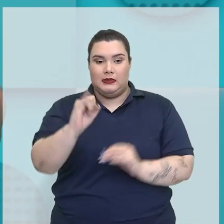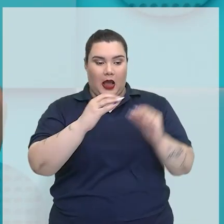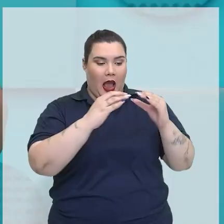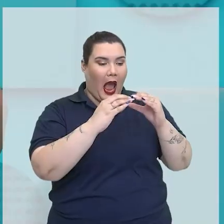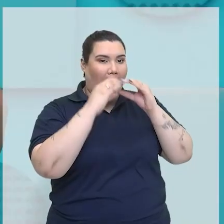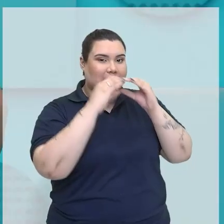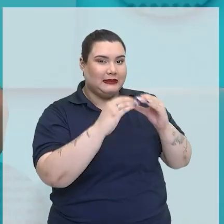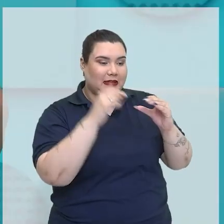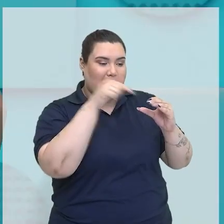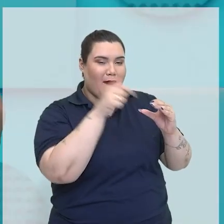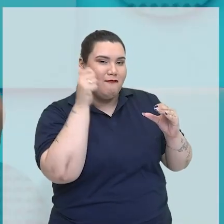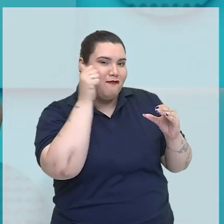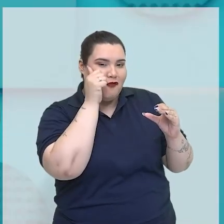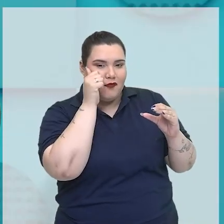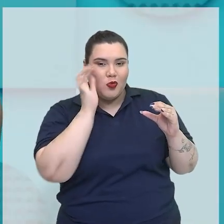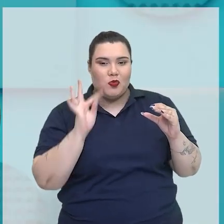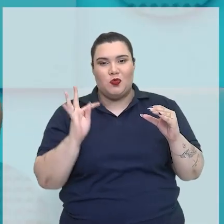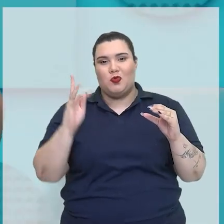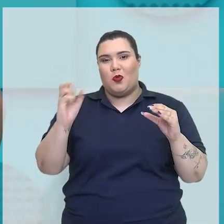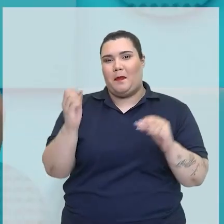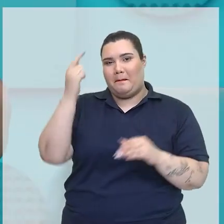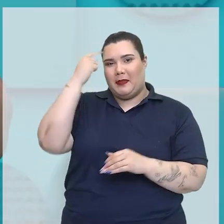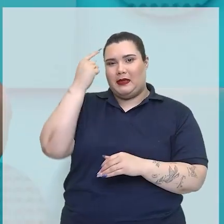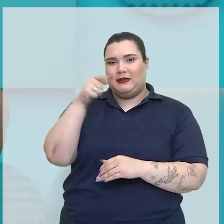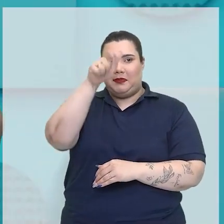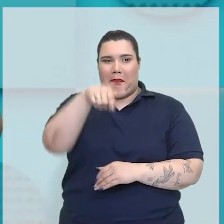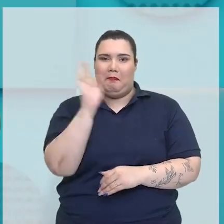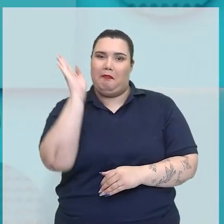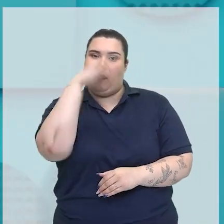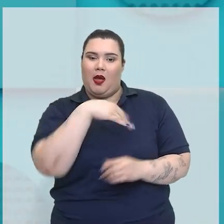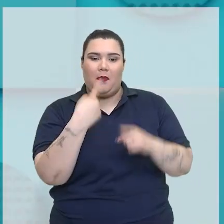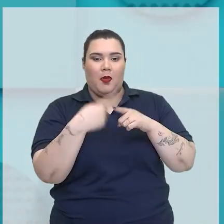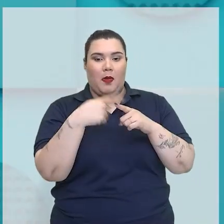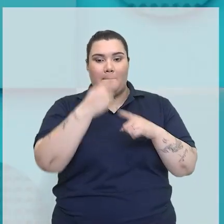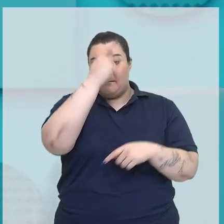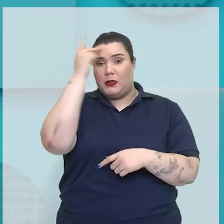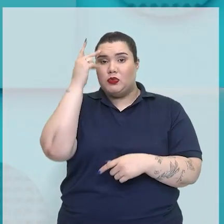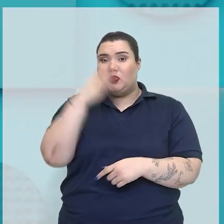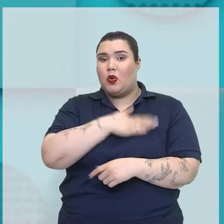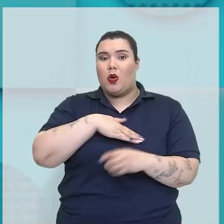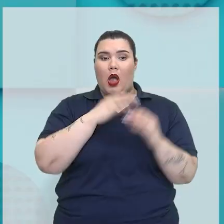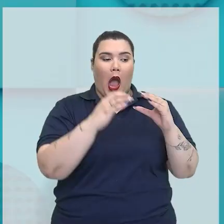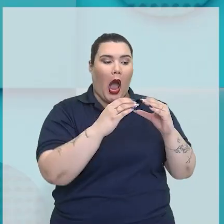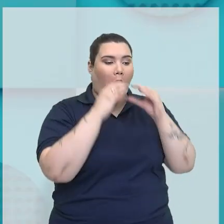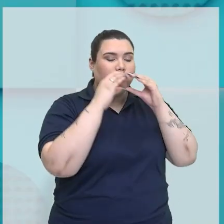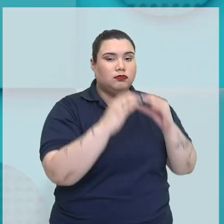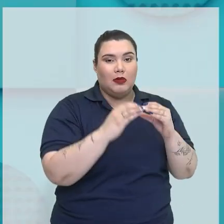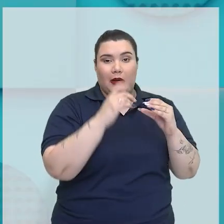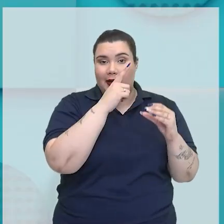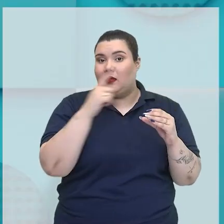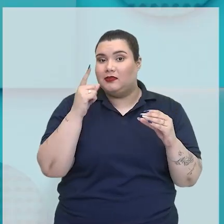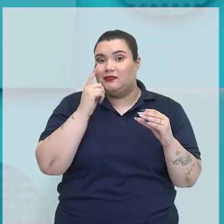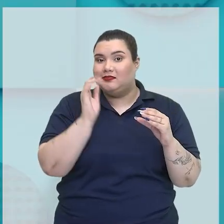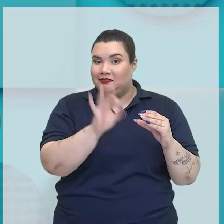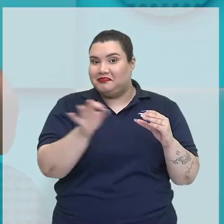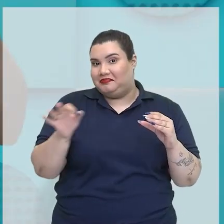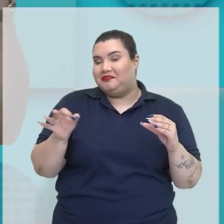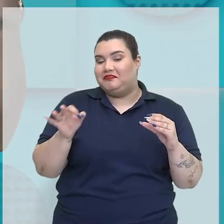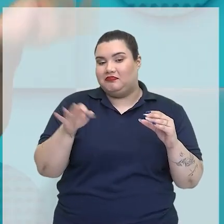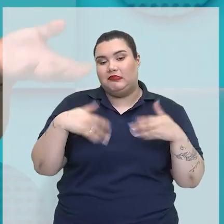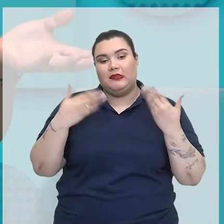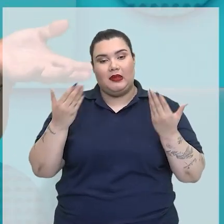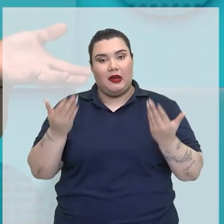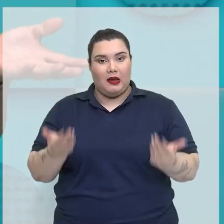uma gracinha, todos iam achar que você é mau. Ou seja, as pessoas gostam de comer cheeseburgers, não é verdade? Então,